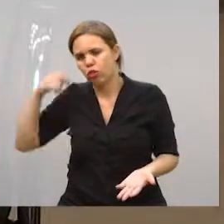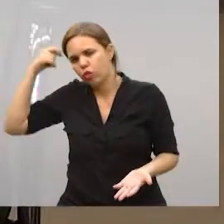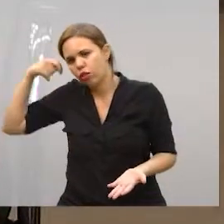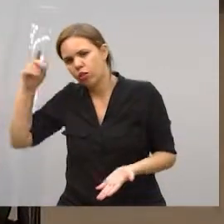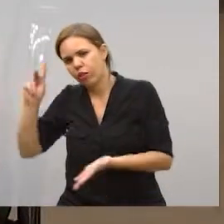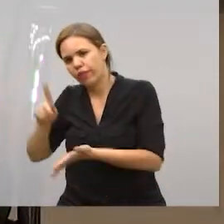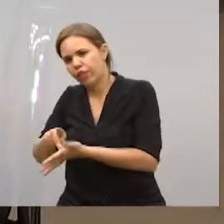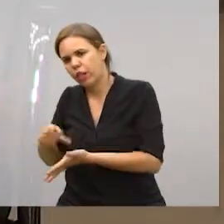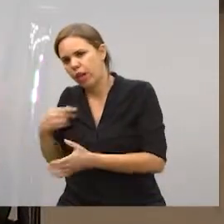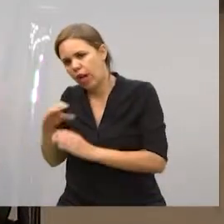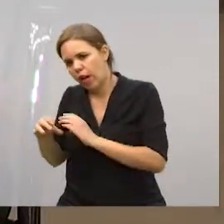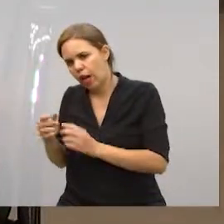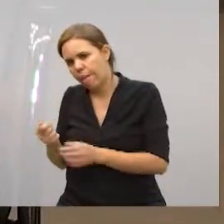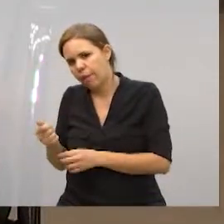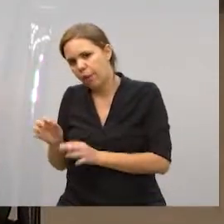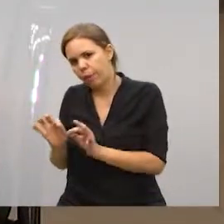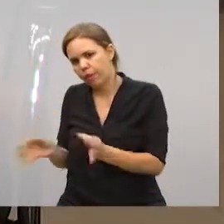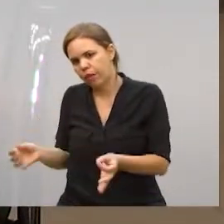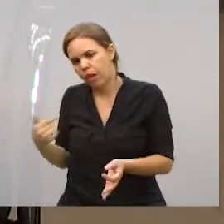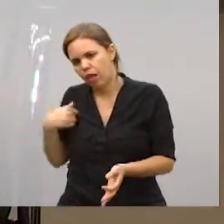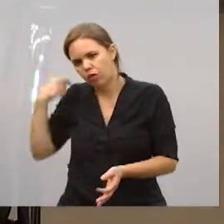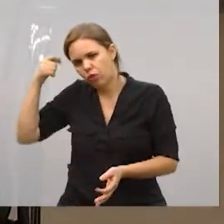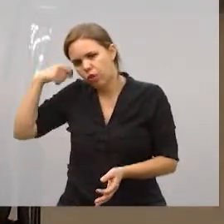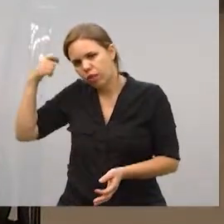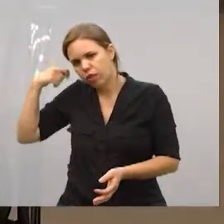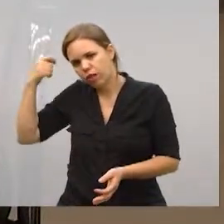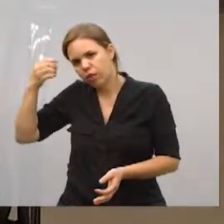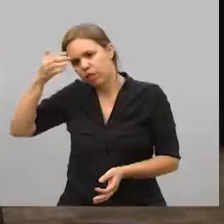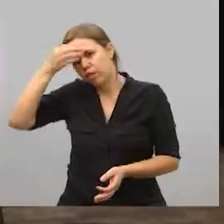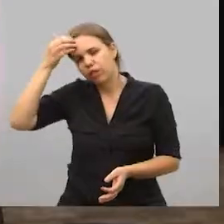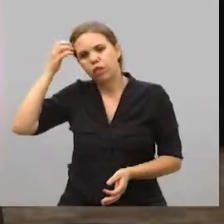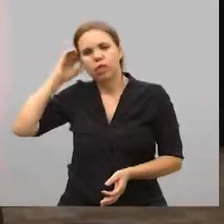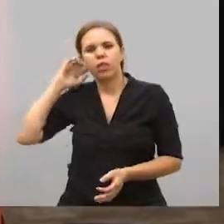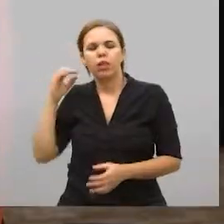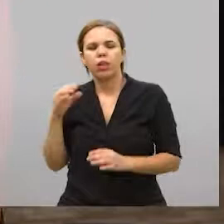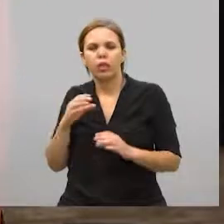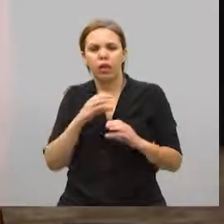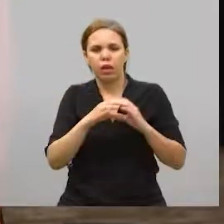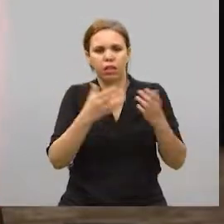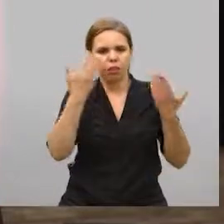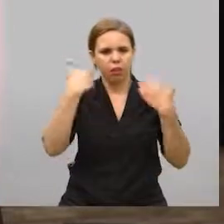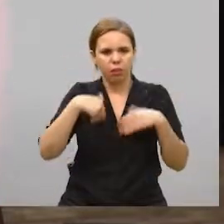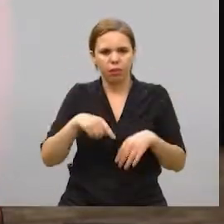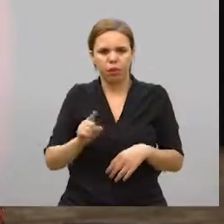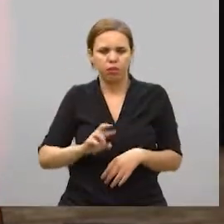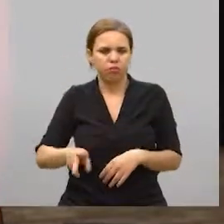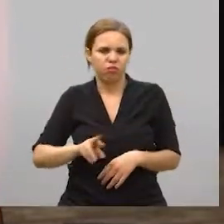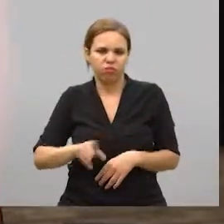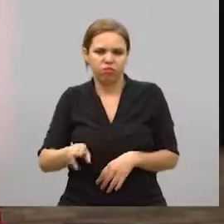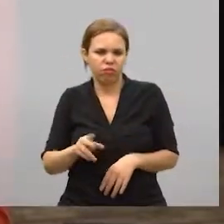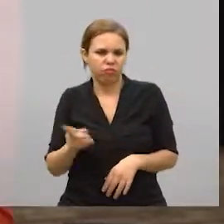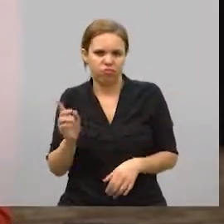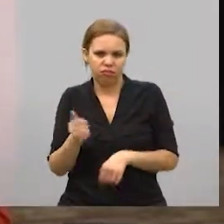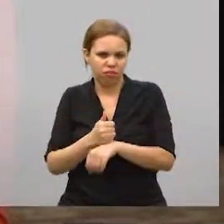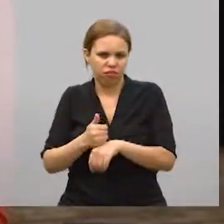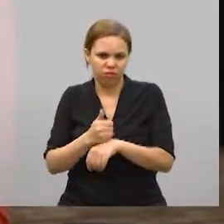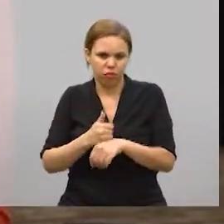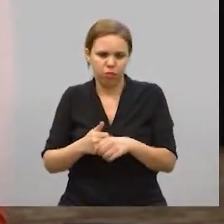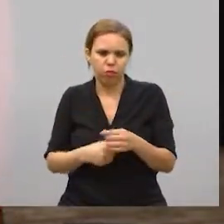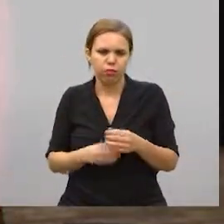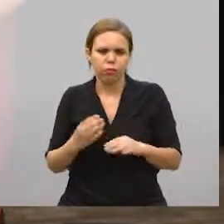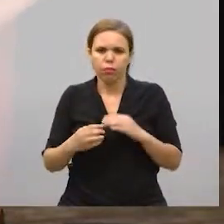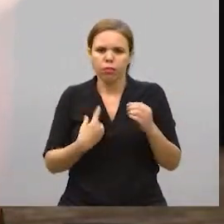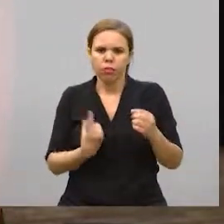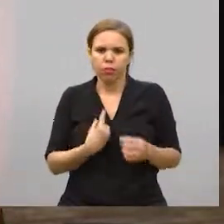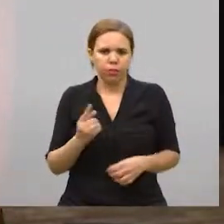Eu sou atriz, na verdade, eu canto uma coisinha ou outra, mas eu sou atriz. Então cantar para mim não é assim, eu